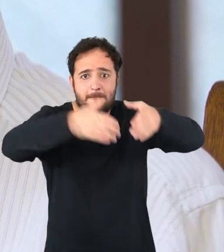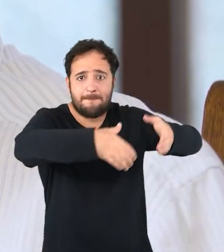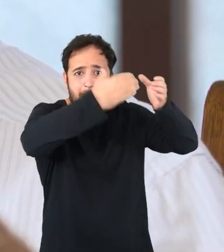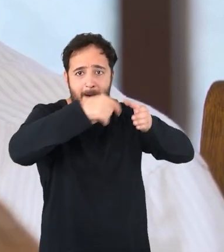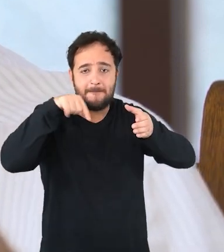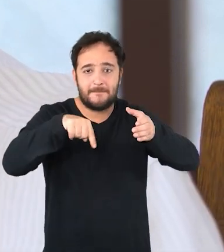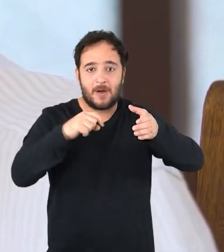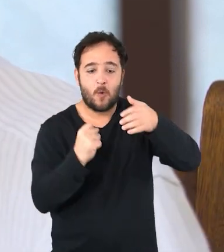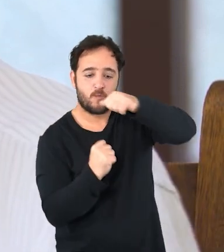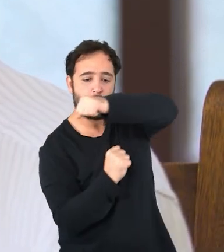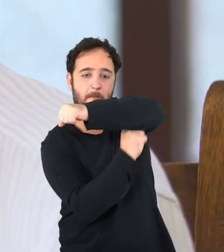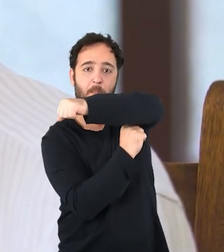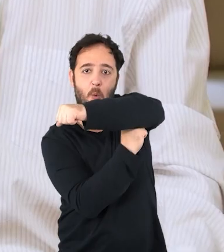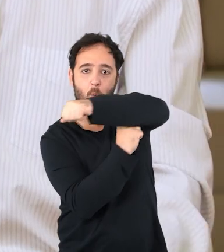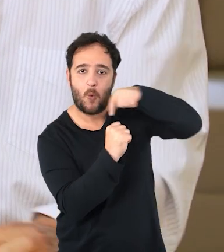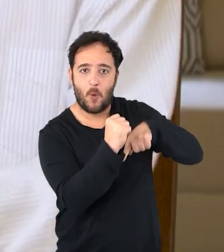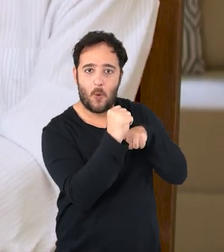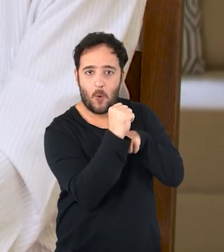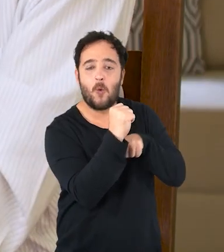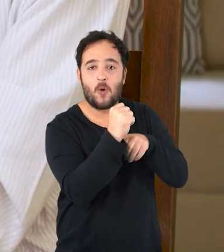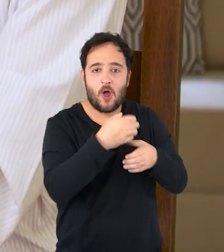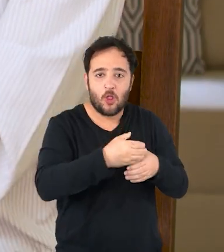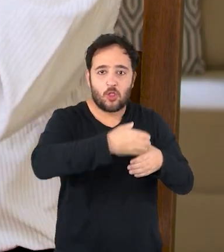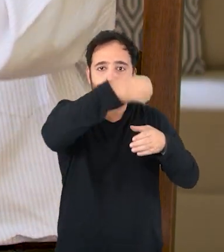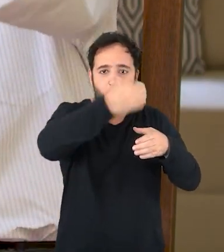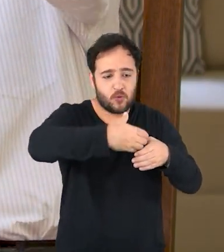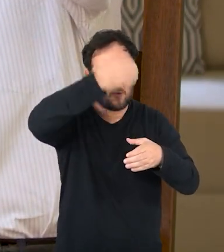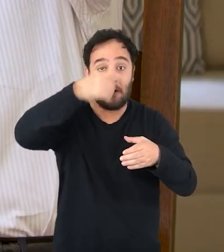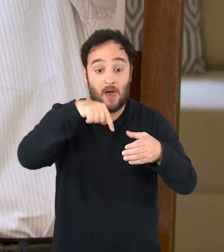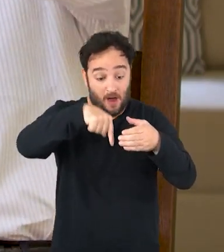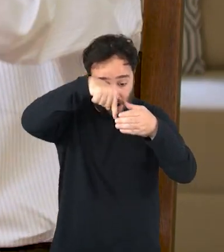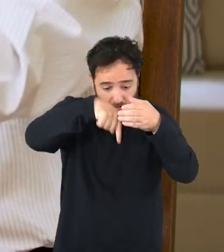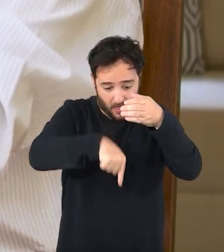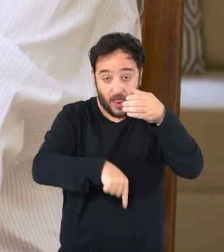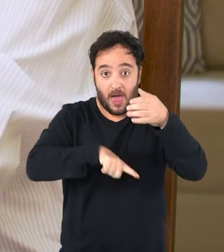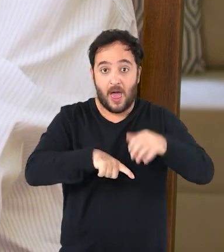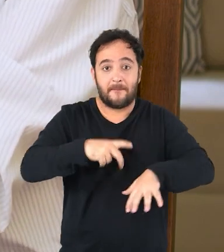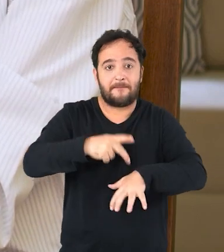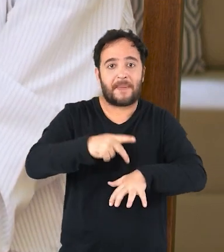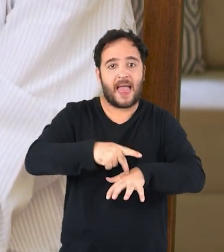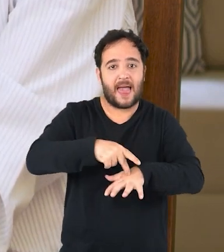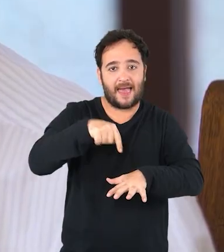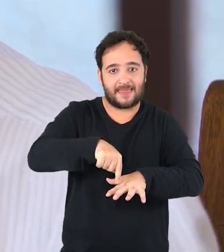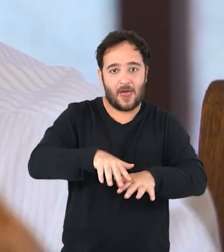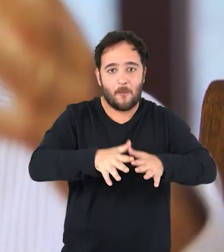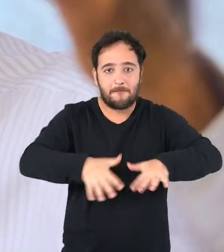tubulões de apoio da ponte são tubos de concreto que vão até a